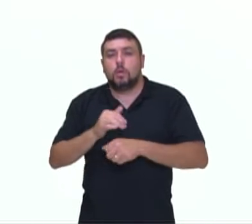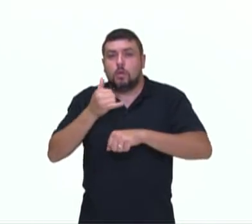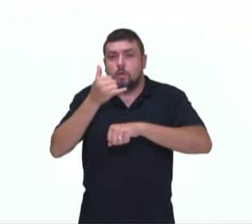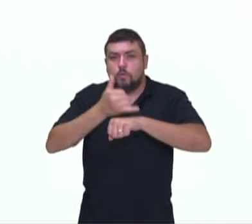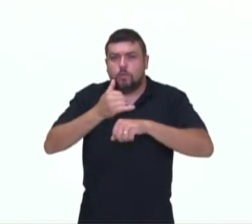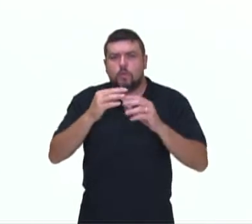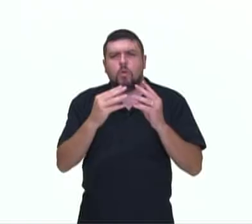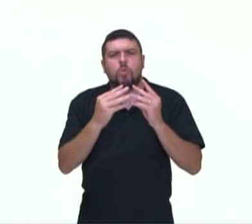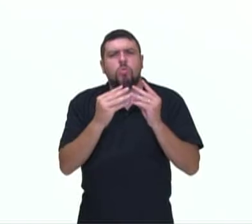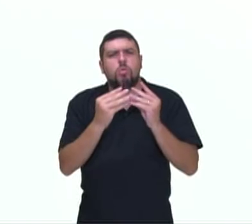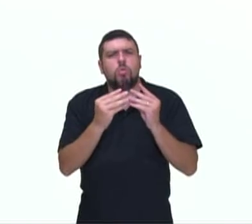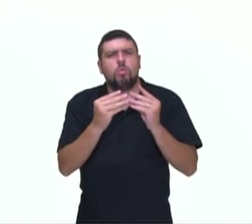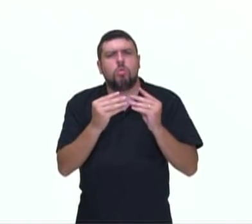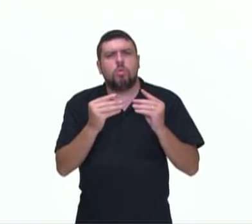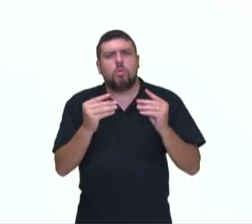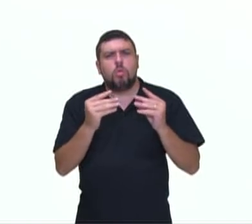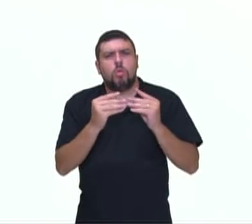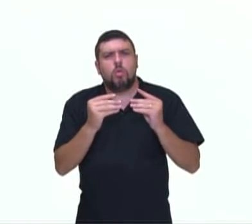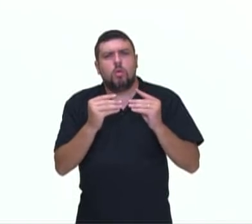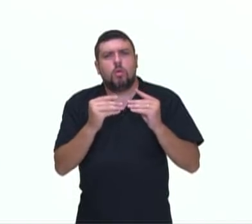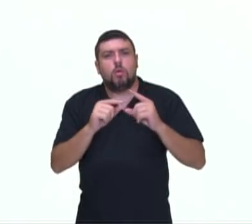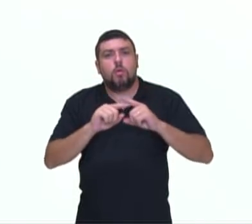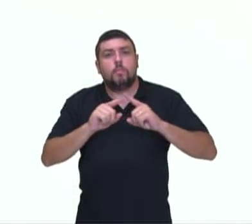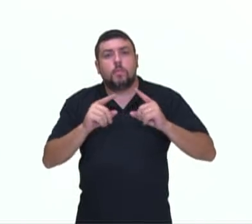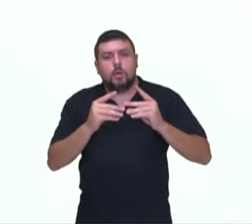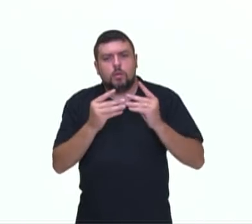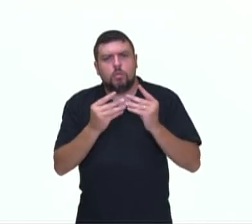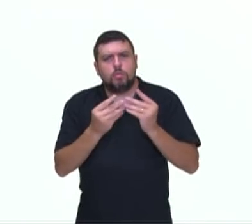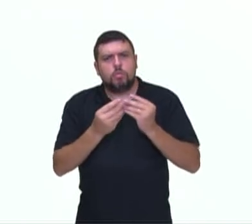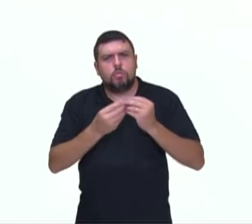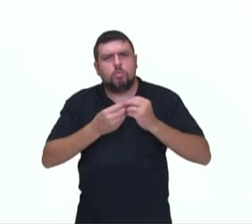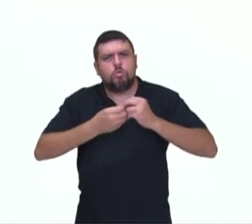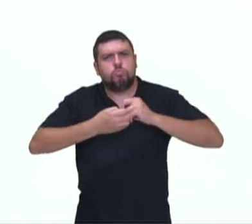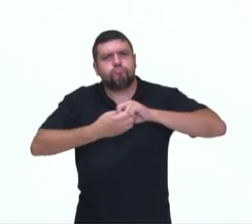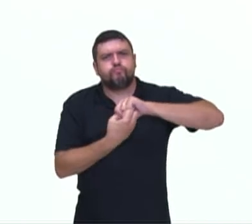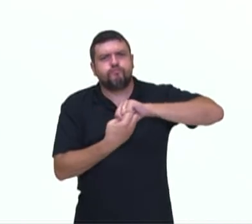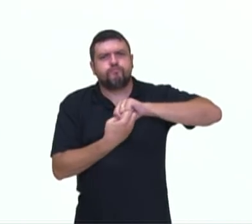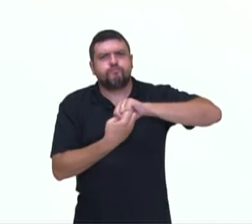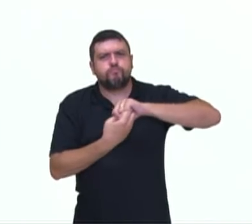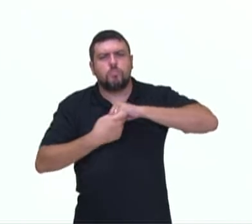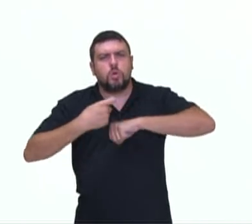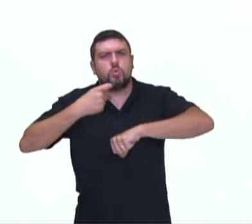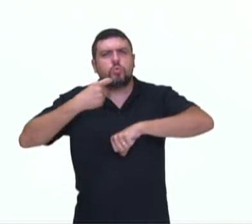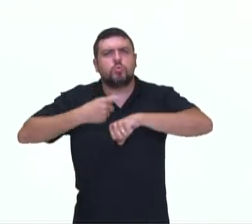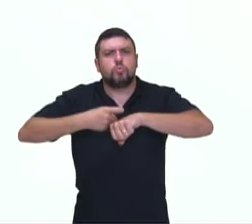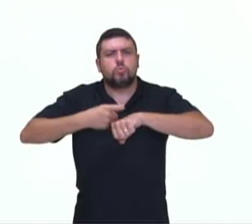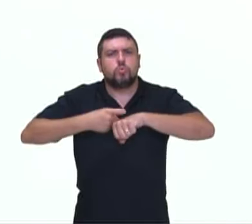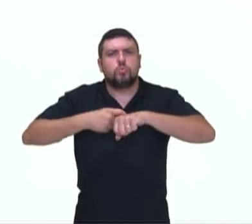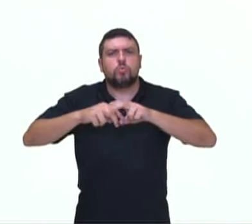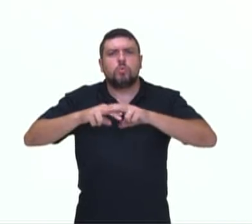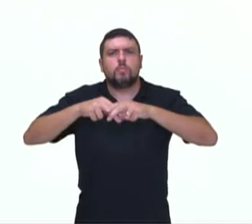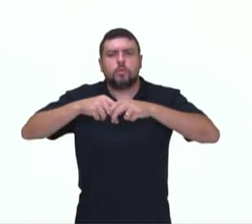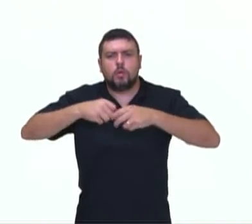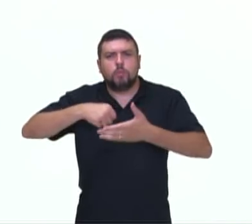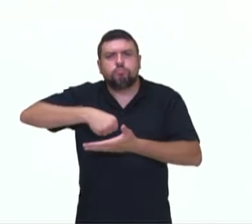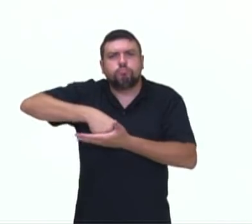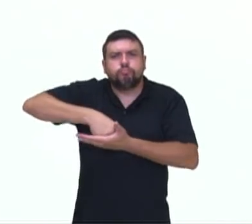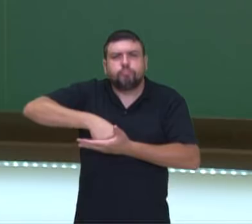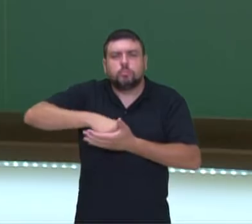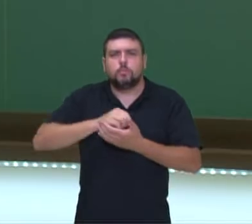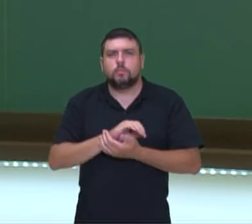líquido. O material, contudo, volta para o estado sólido em decorrência da pressão. Lembra que eu